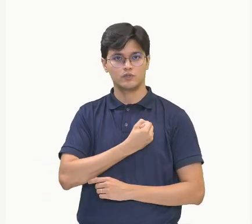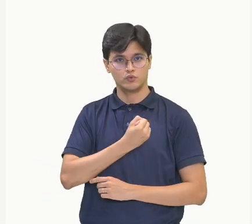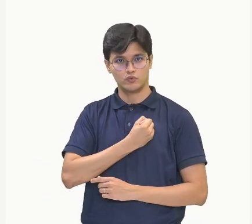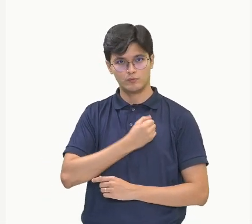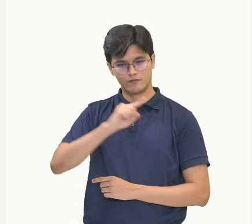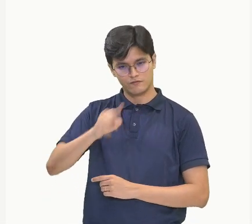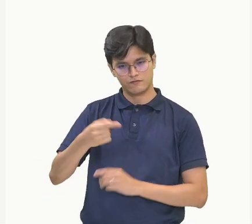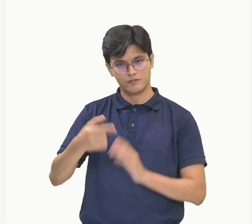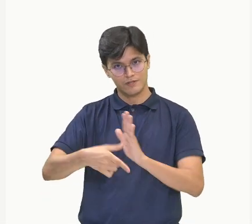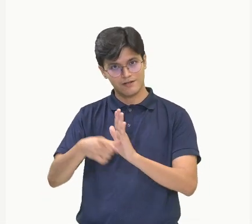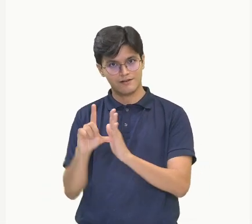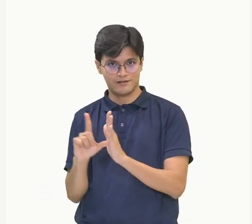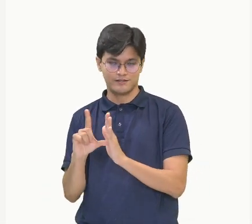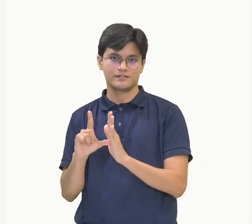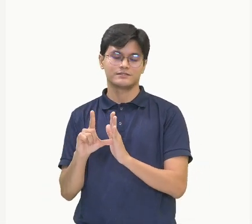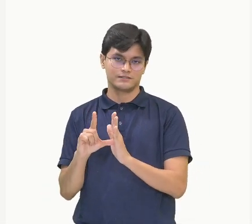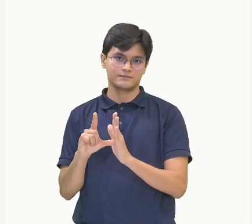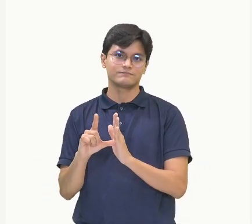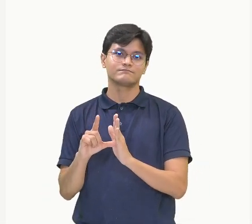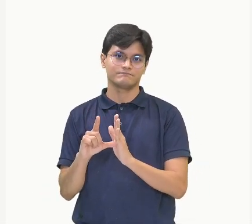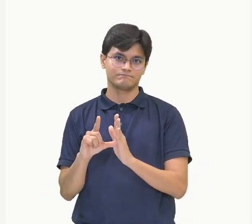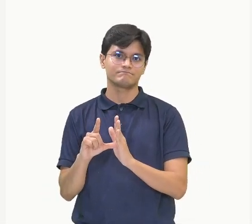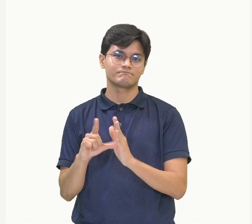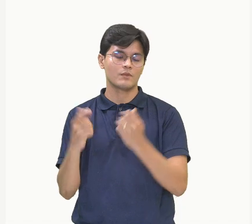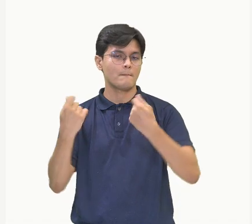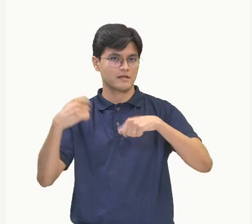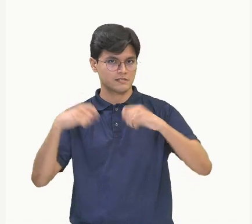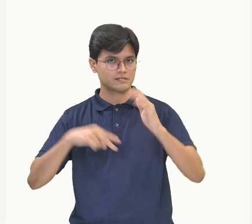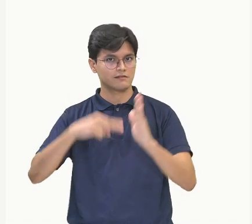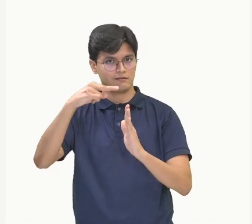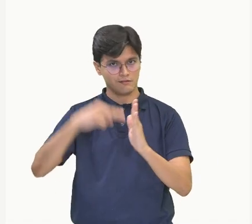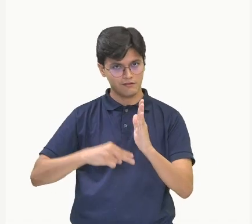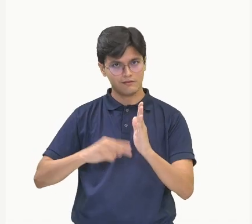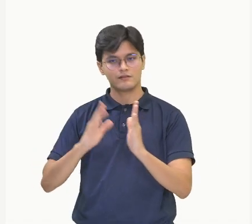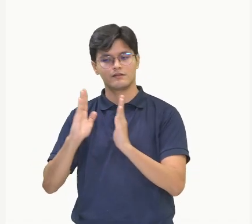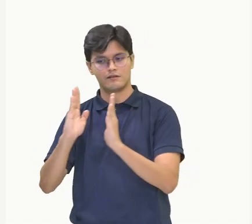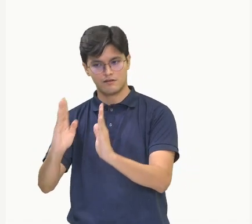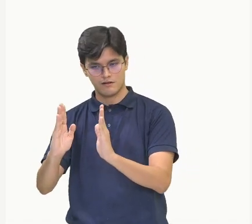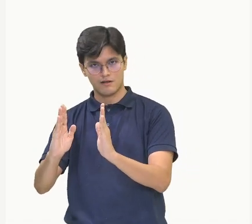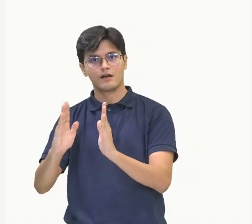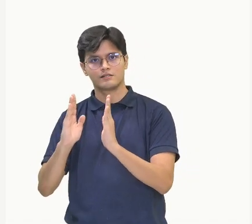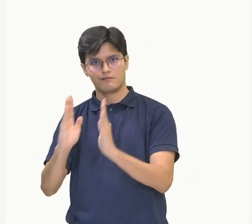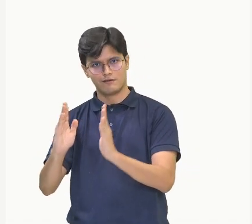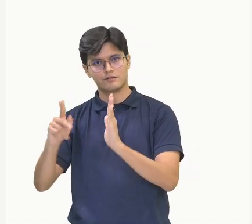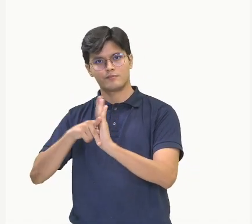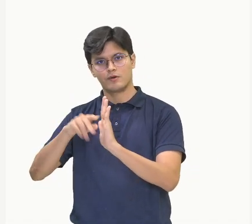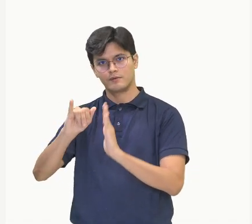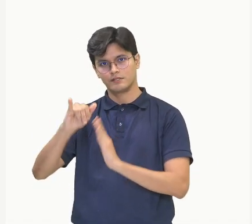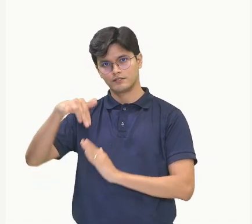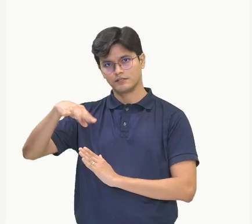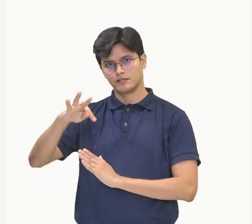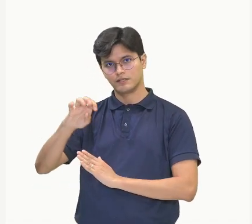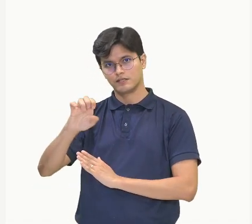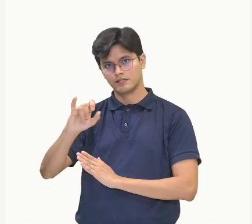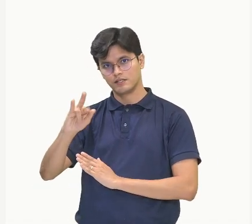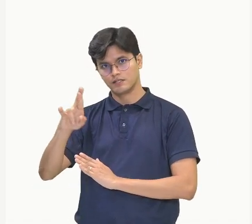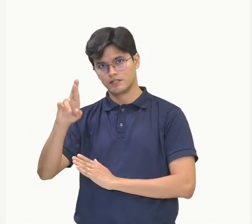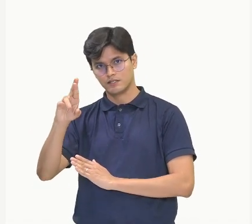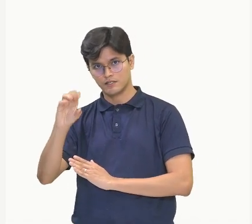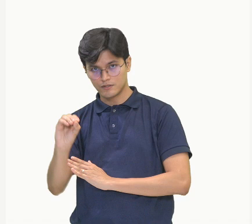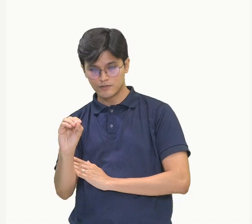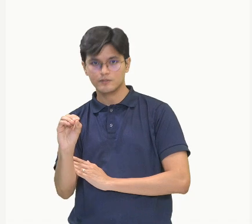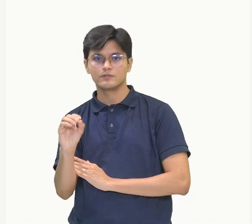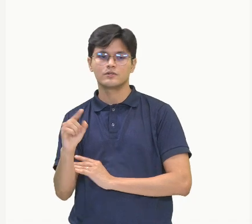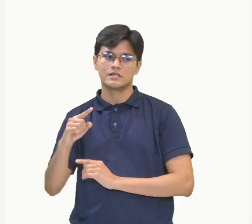vírgula, diferente de zero, aí eu tenho que ler a parte inteira e depois os décimos,